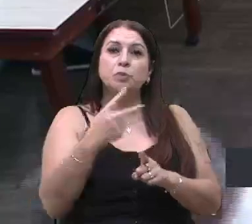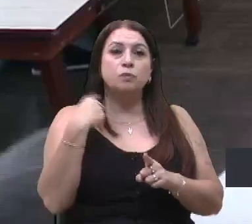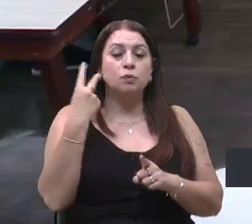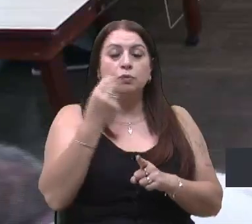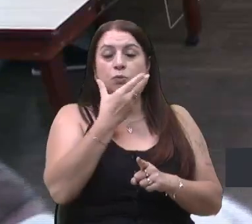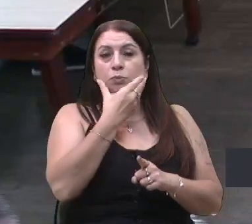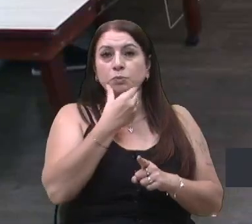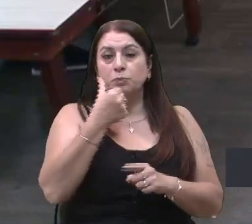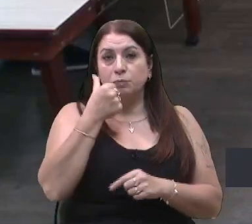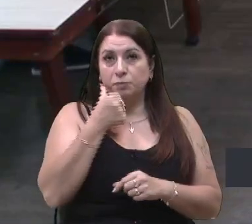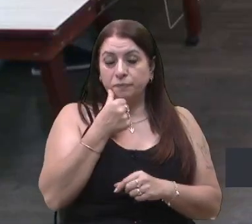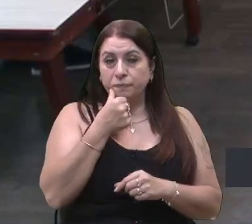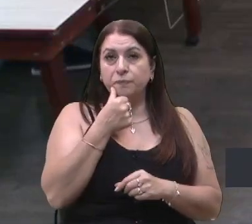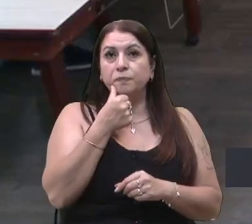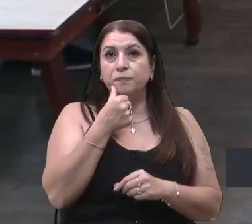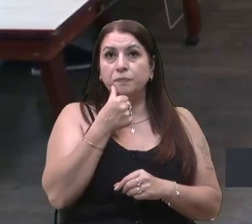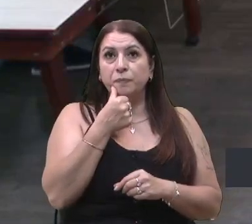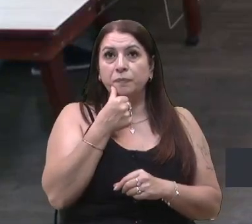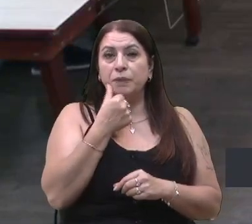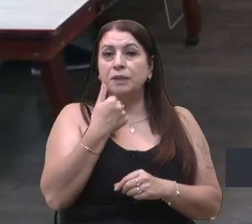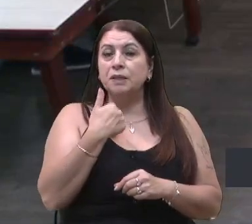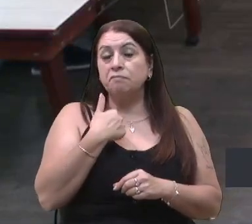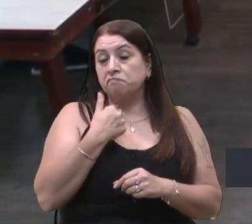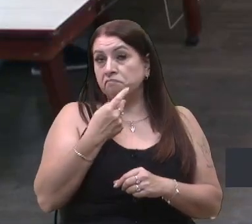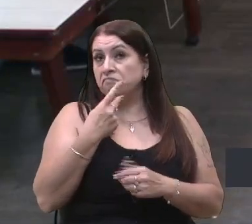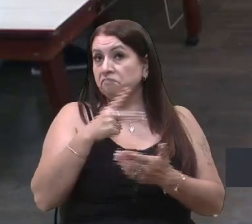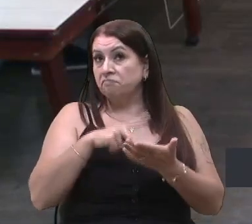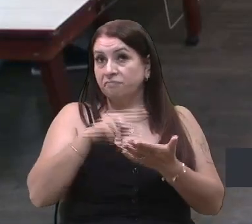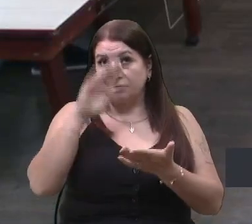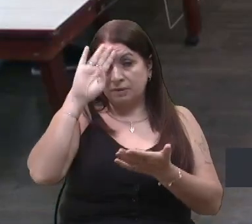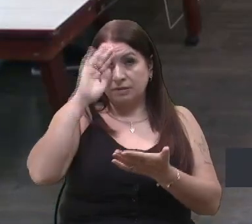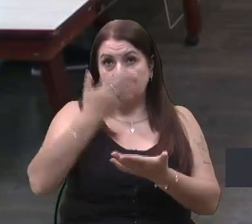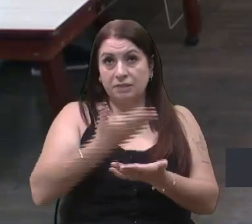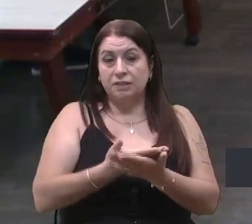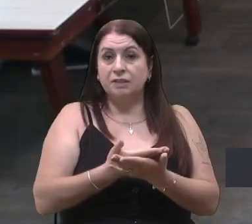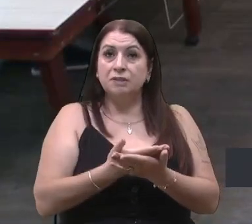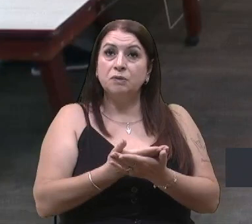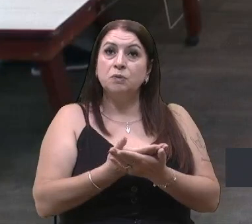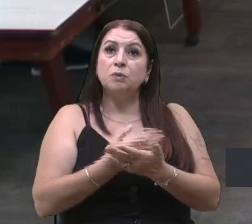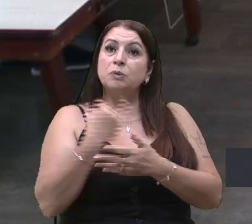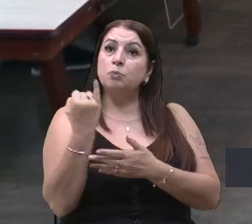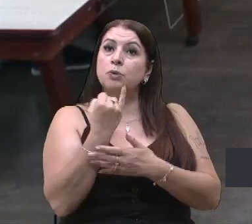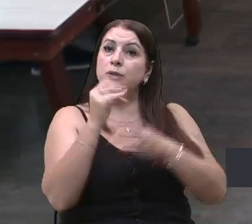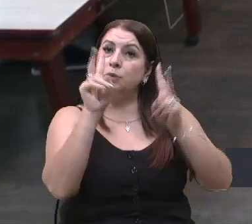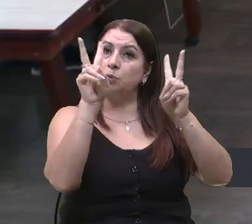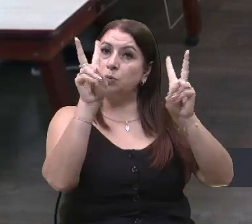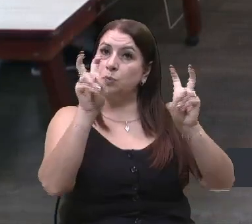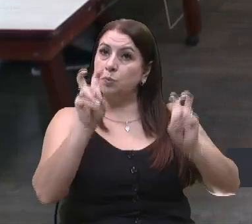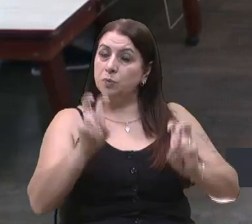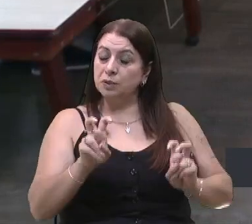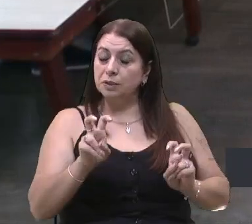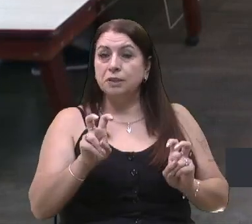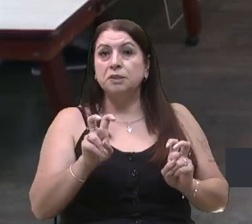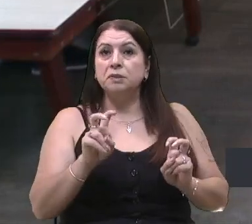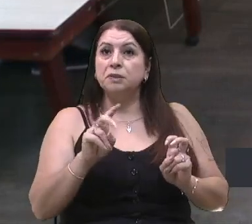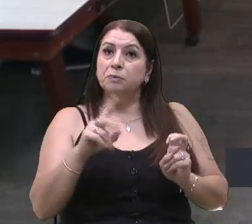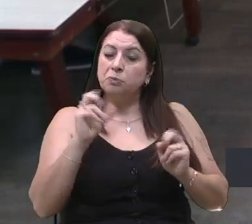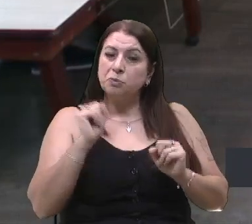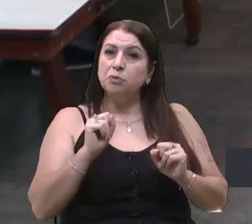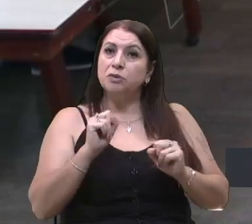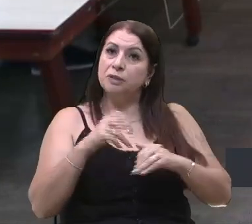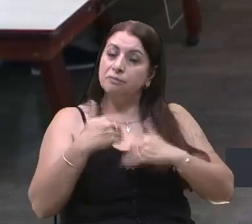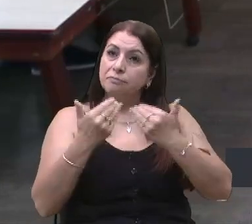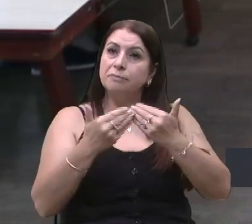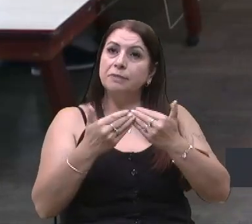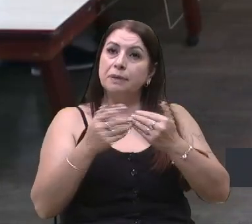Senhores vereadores, eu sinceramente acredito que a importância do tema ele deveria nos permitir um pouco mais